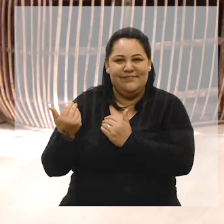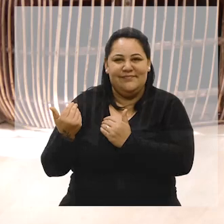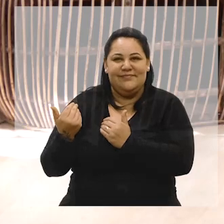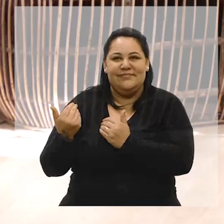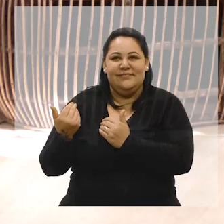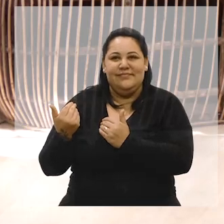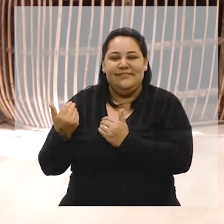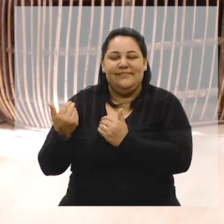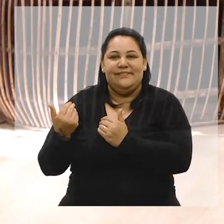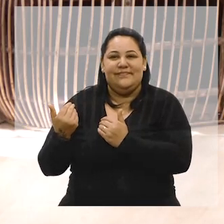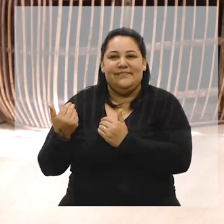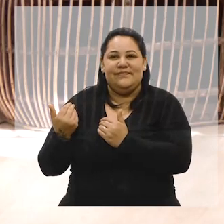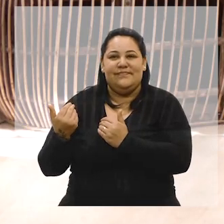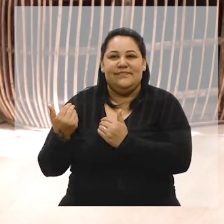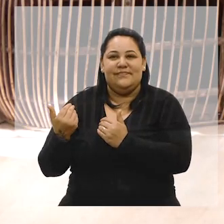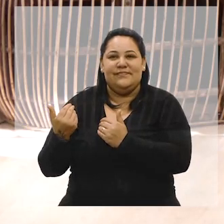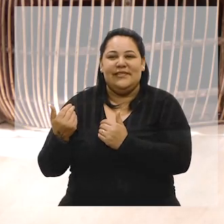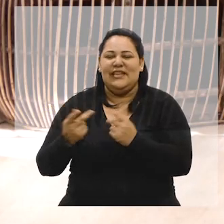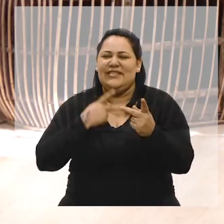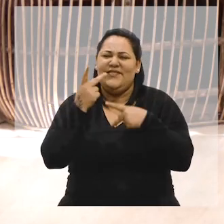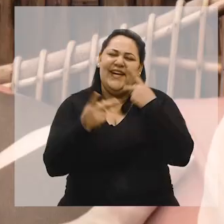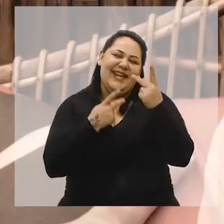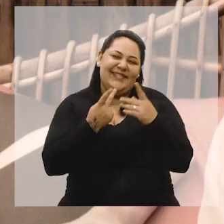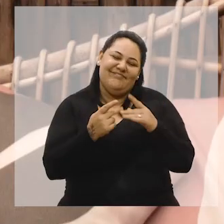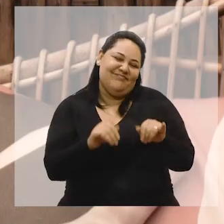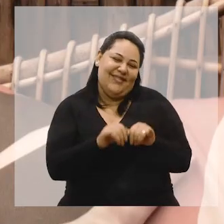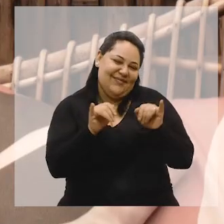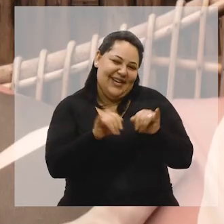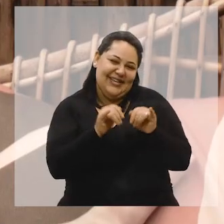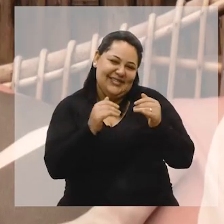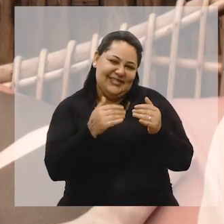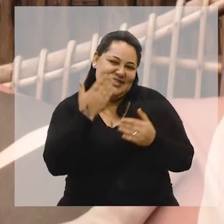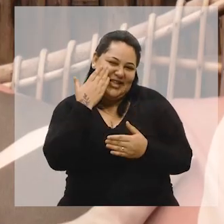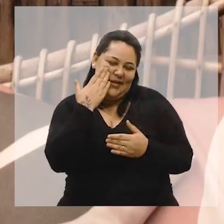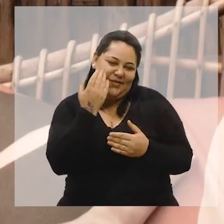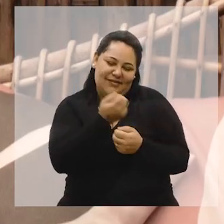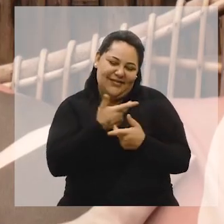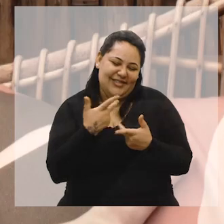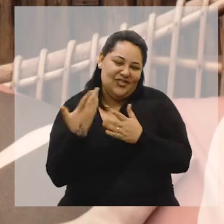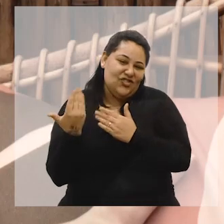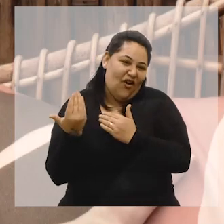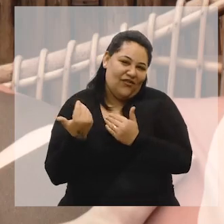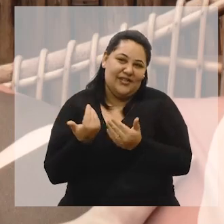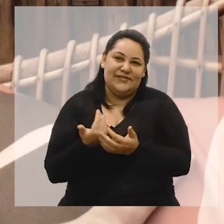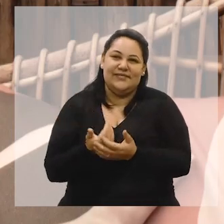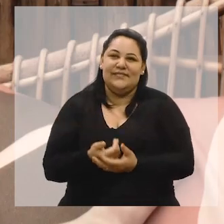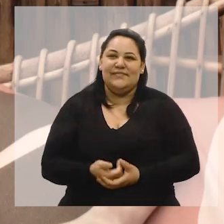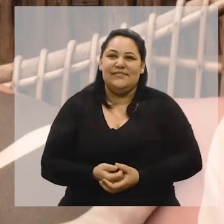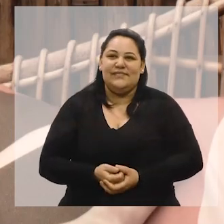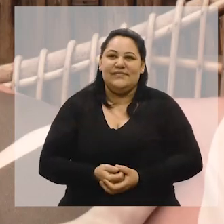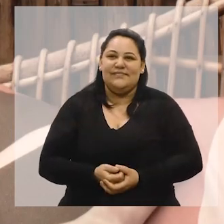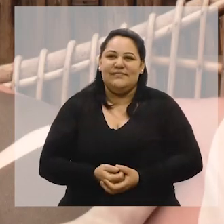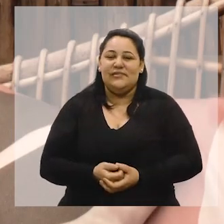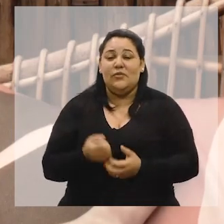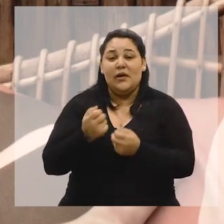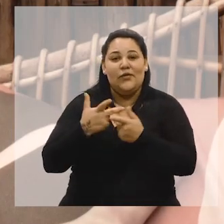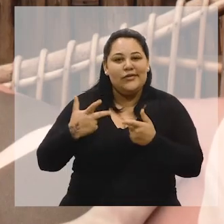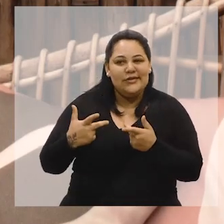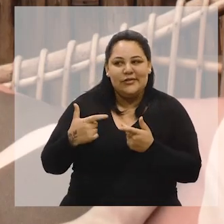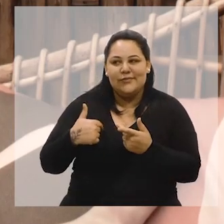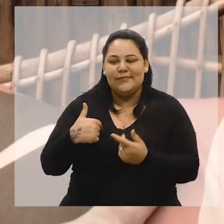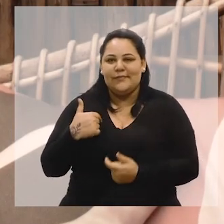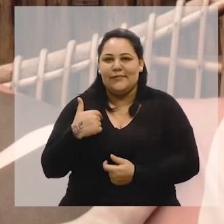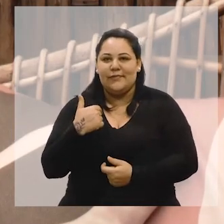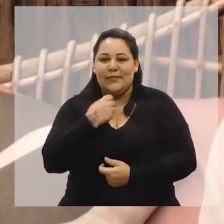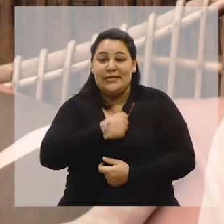jovem. E aí, eles falam muito, sabe? Coisa de jovem, assim, né? Então, foi uma